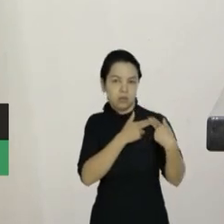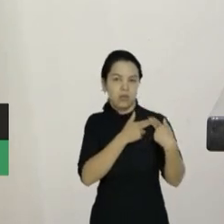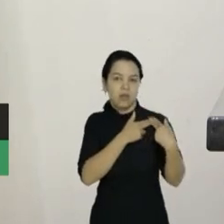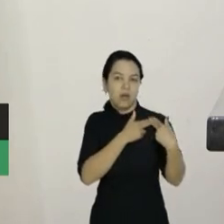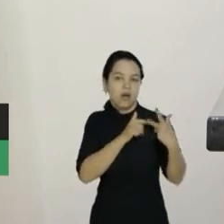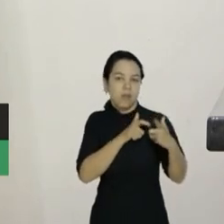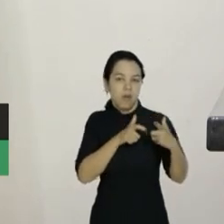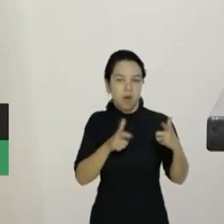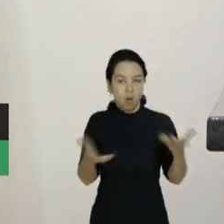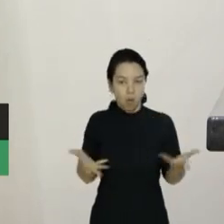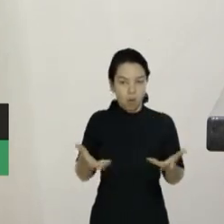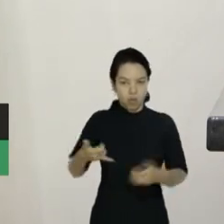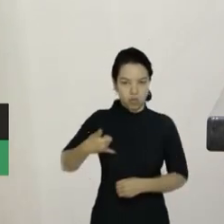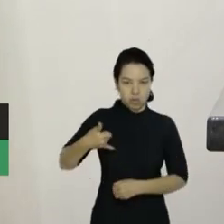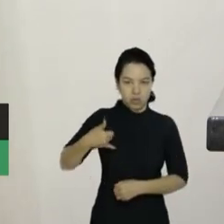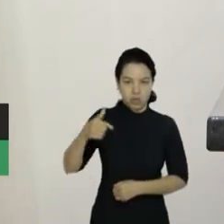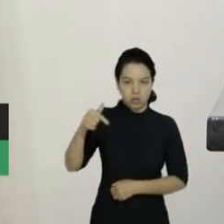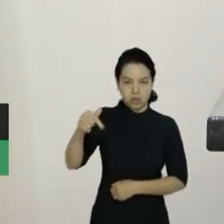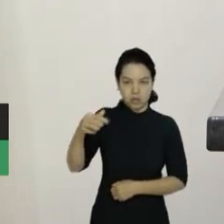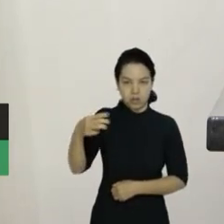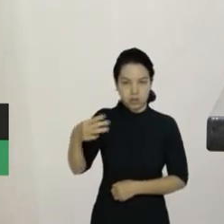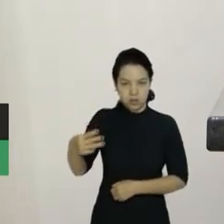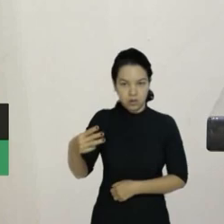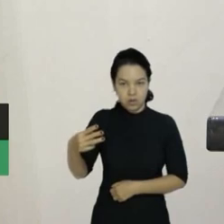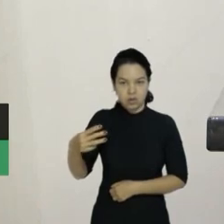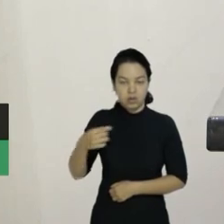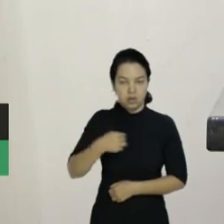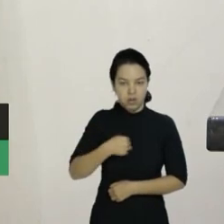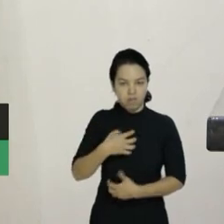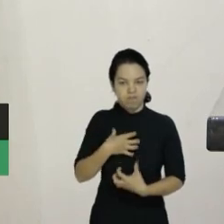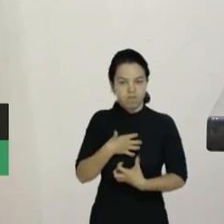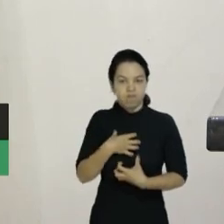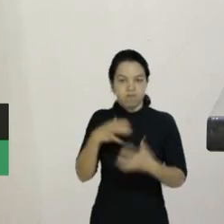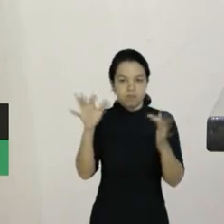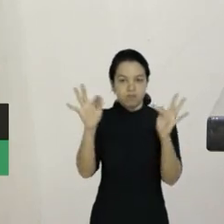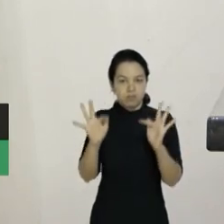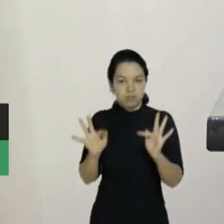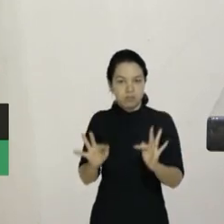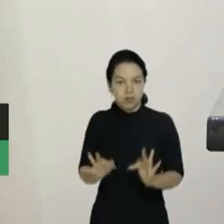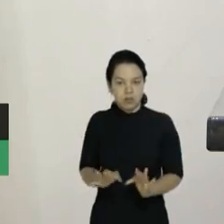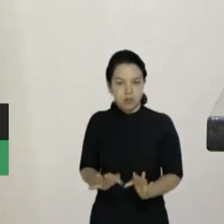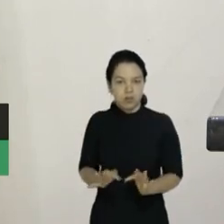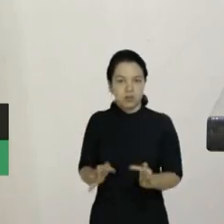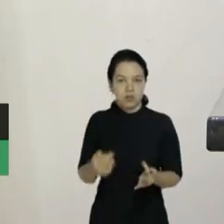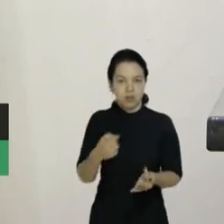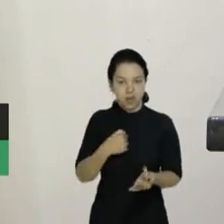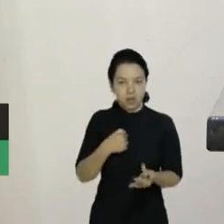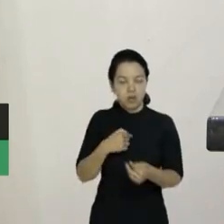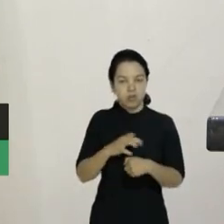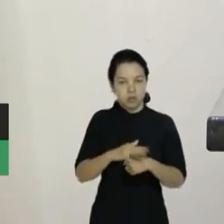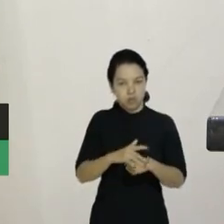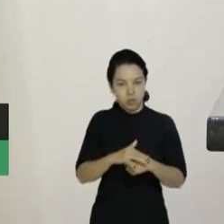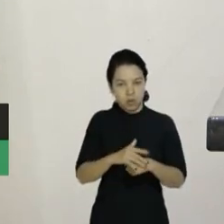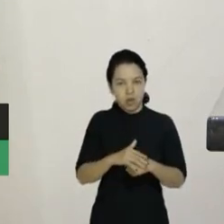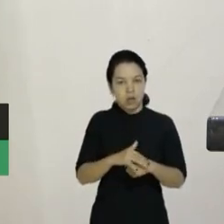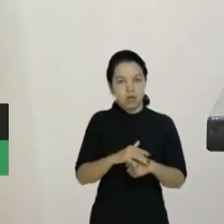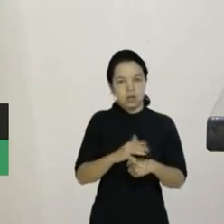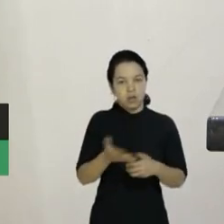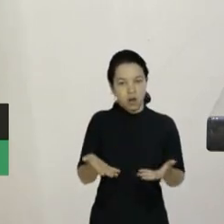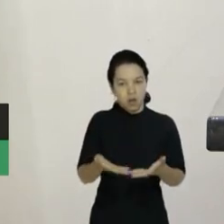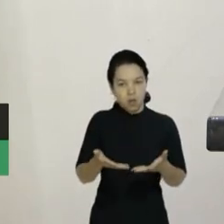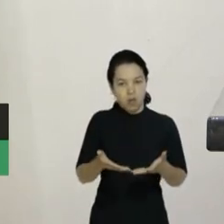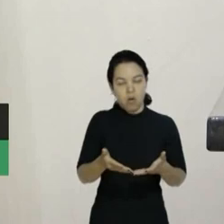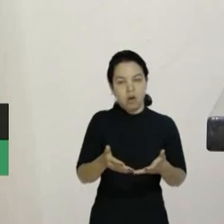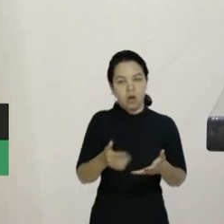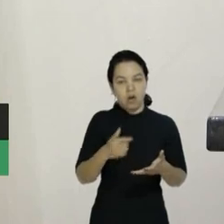73 anos de idade, eu estou aqui muito feliz, embora recuperando uma doença que eu estou terminando de curá-la.